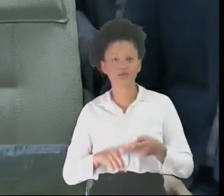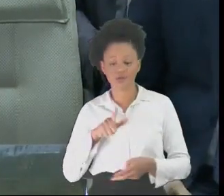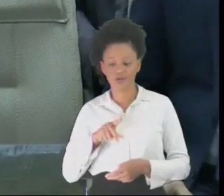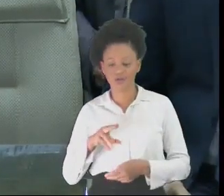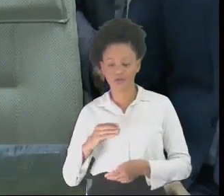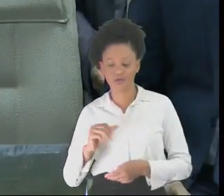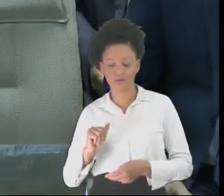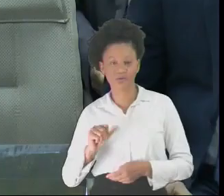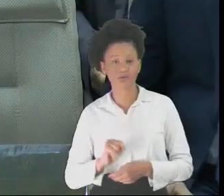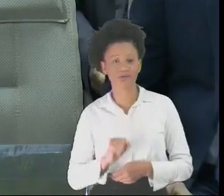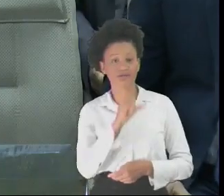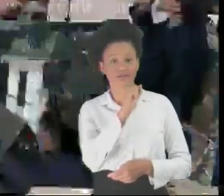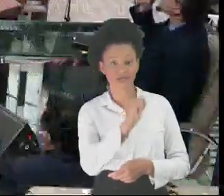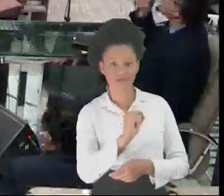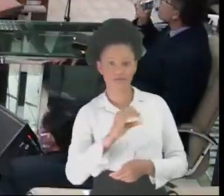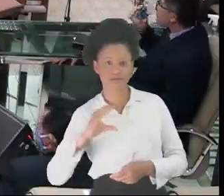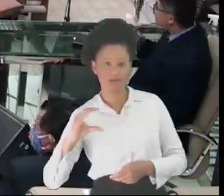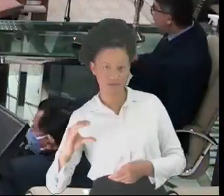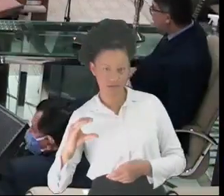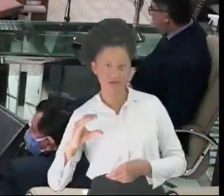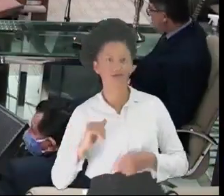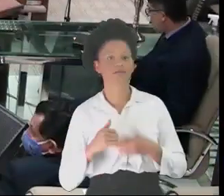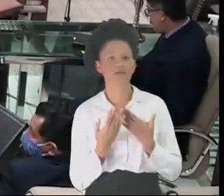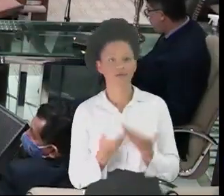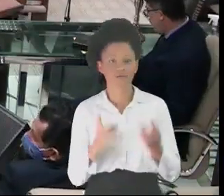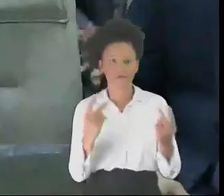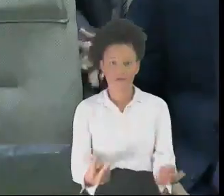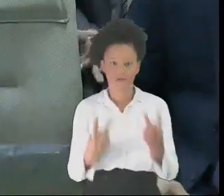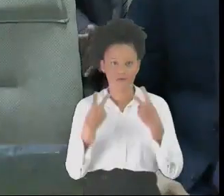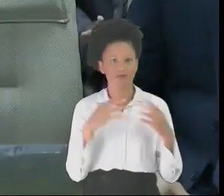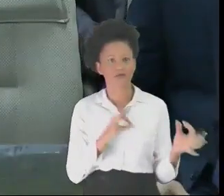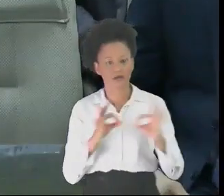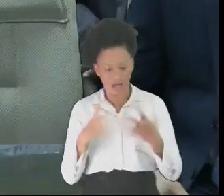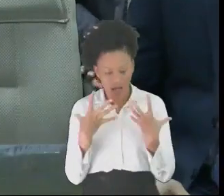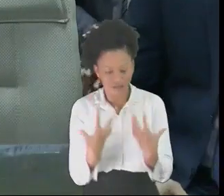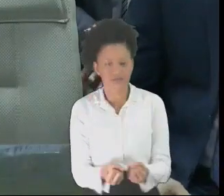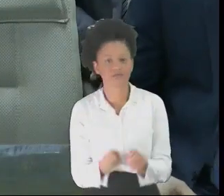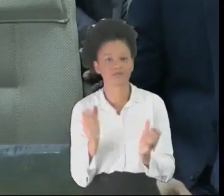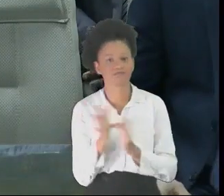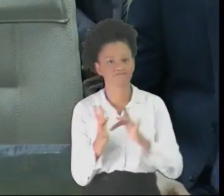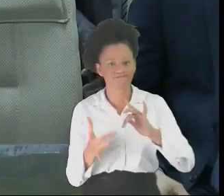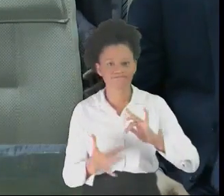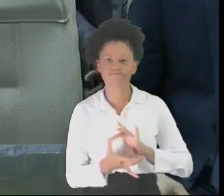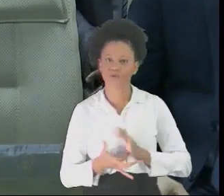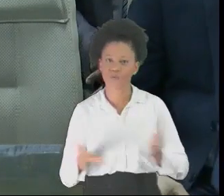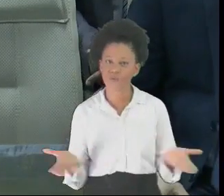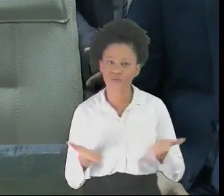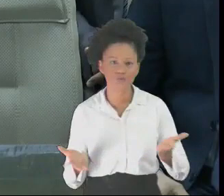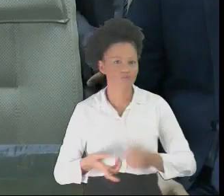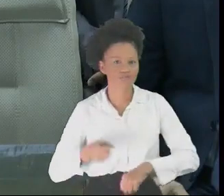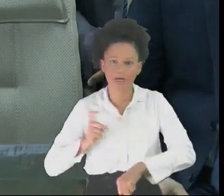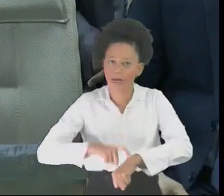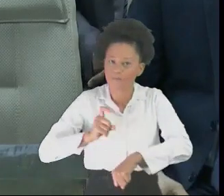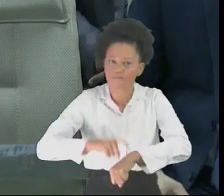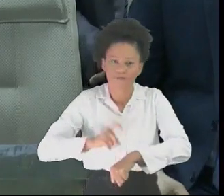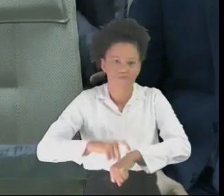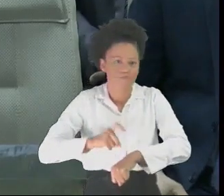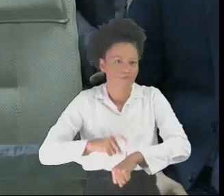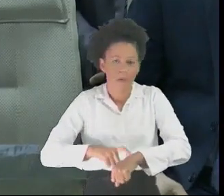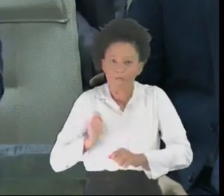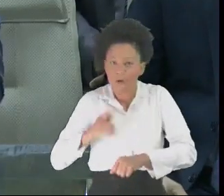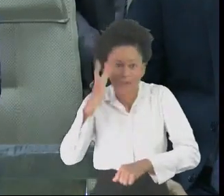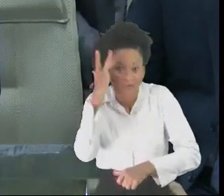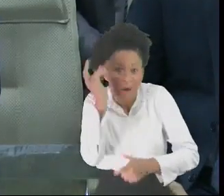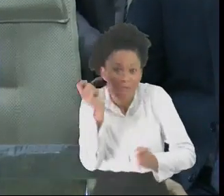pode dar glória a Deus por isso? E você que está ouvindo esta palavra, aceite Jesus hoje. Porque não sabemos. Pode ser